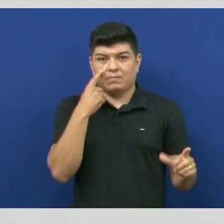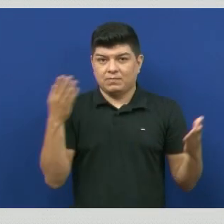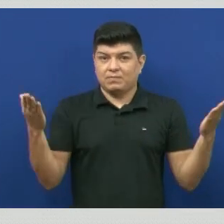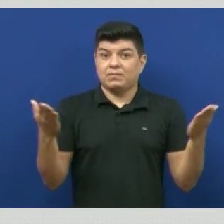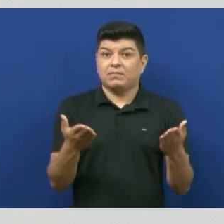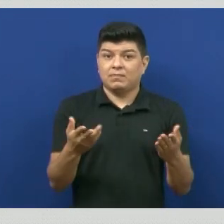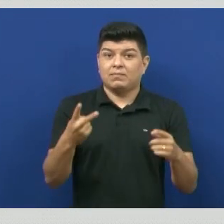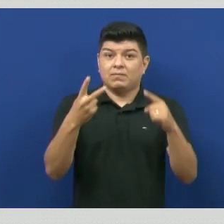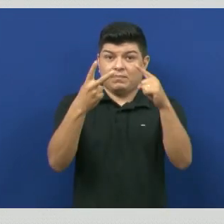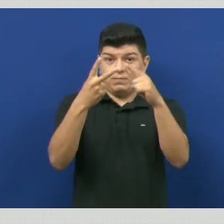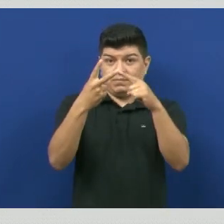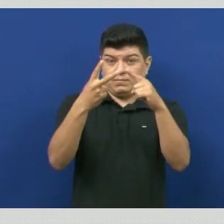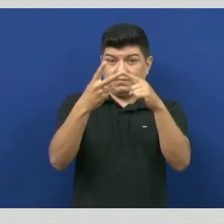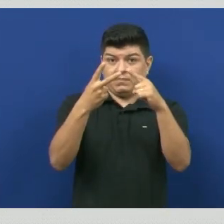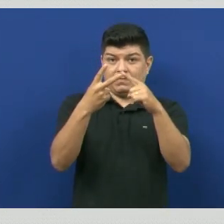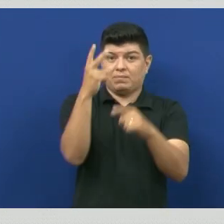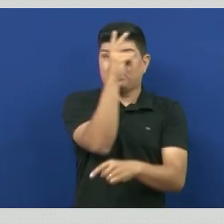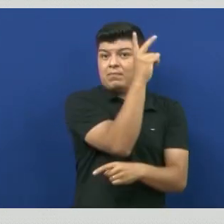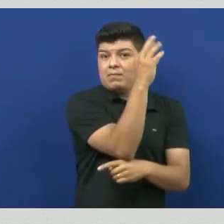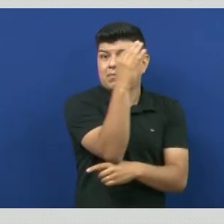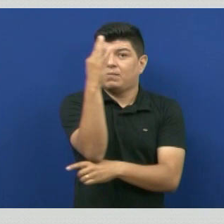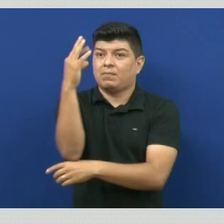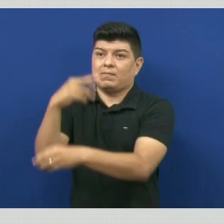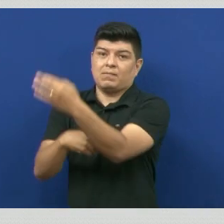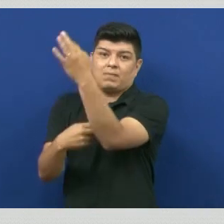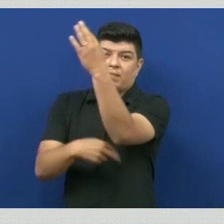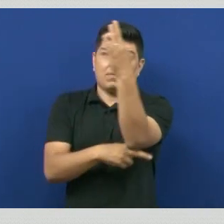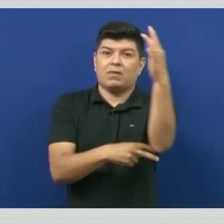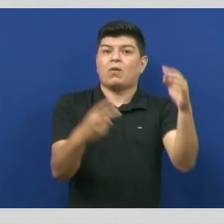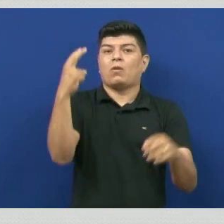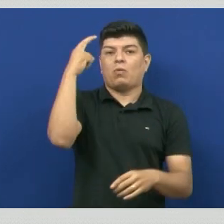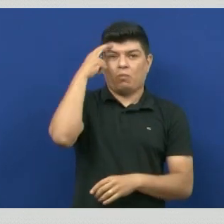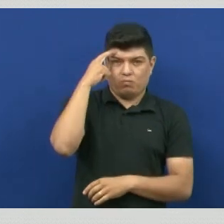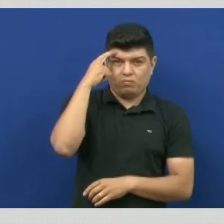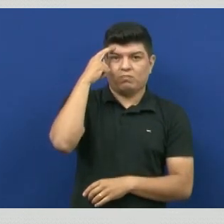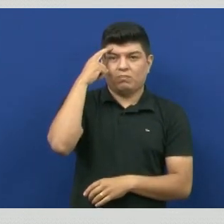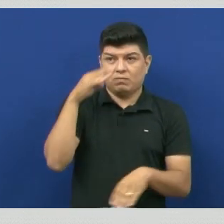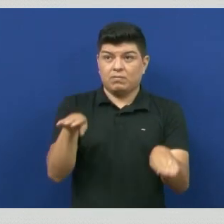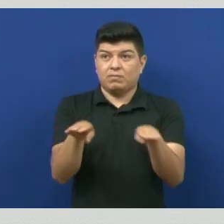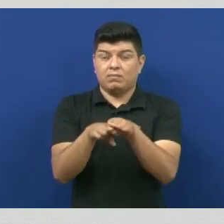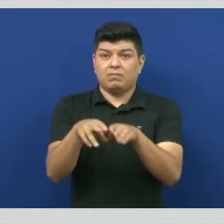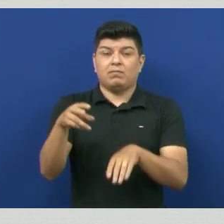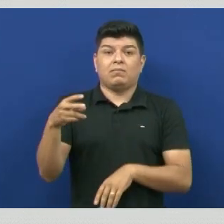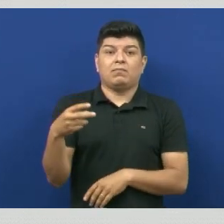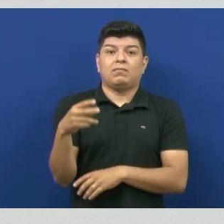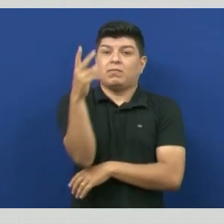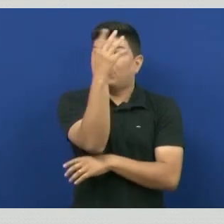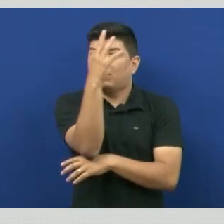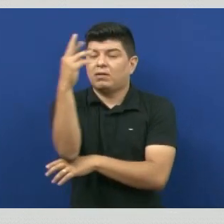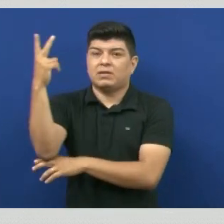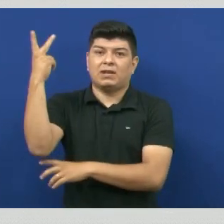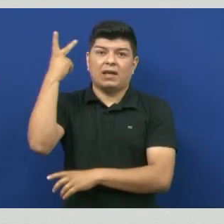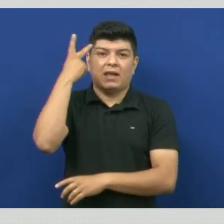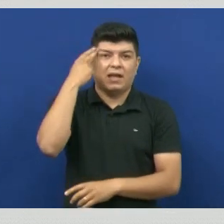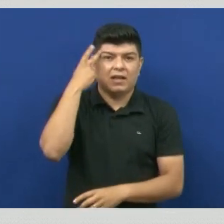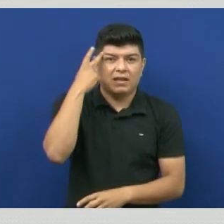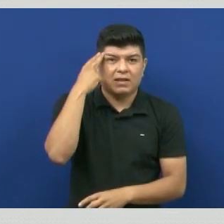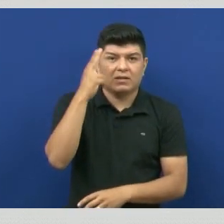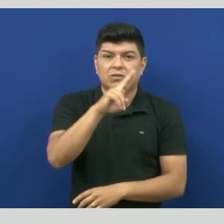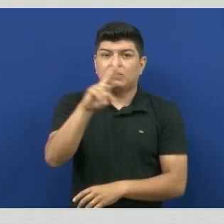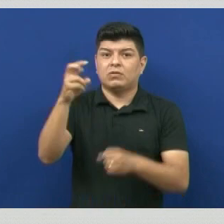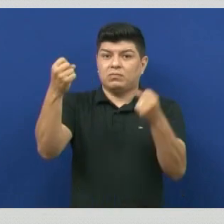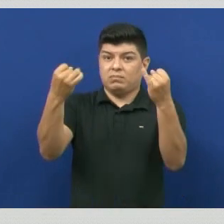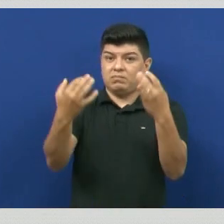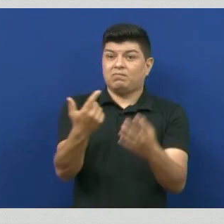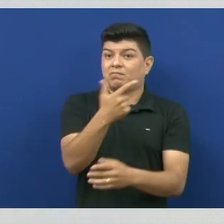tá? E também as paisagens culturais. As paisagens naturais, como o nome já diz, são aquelas